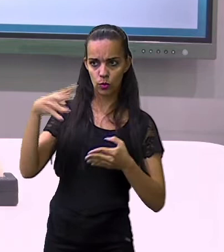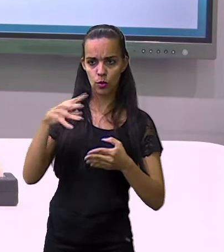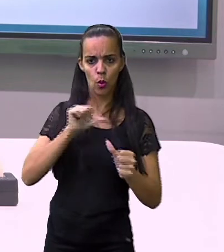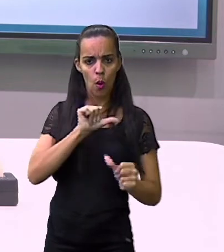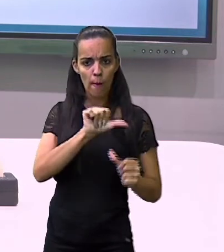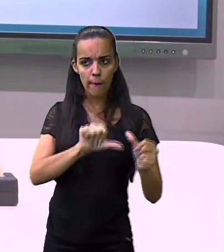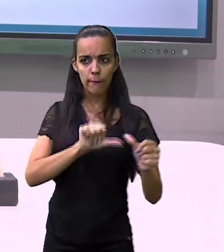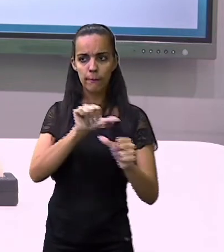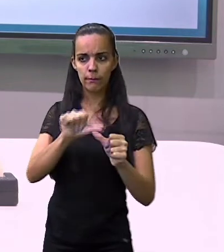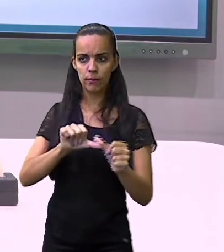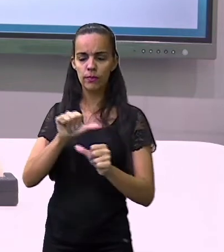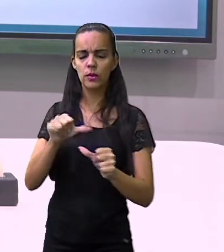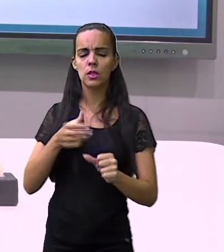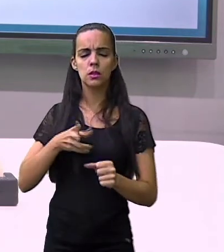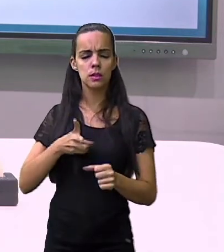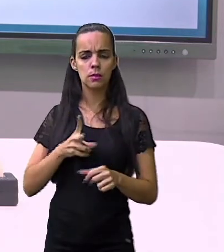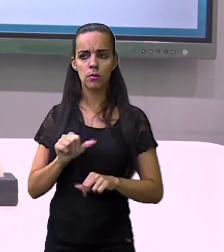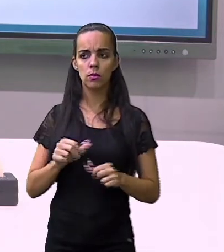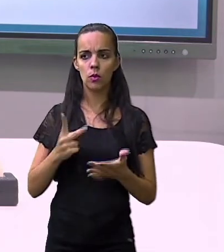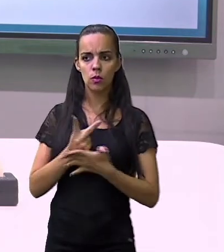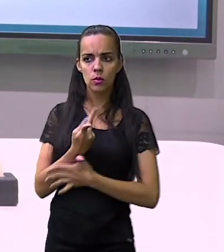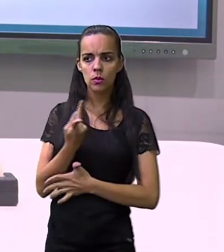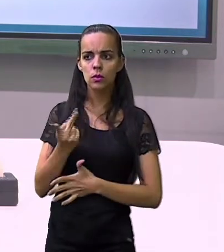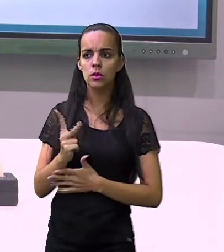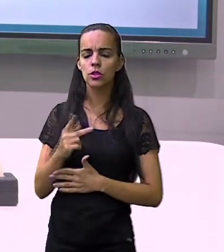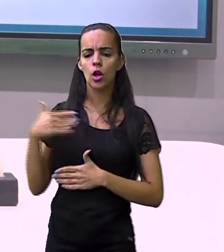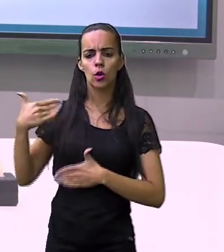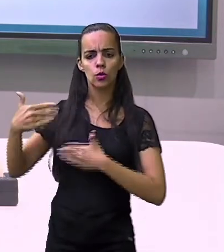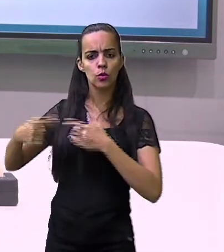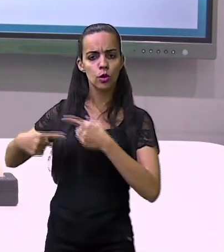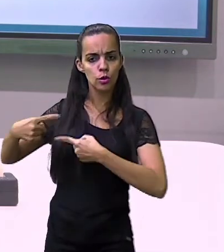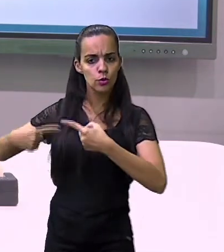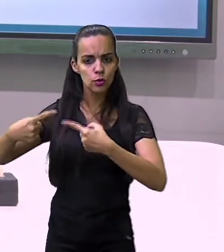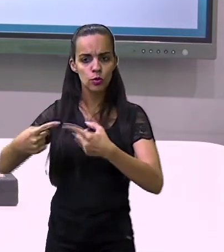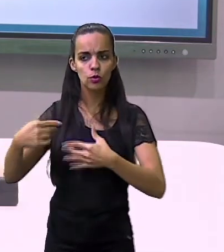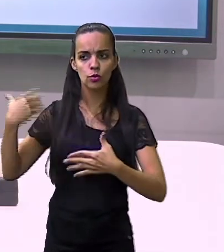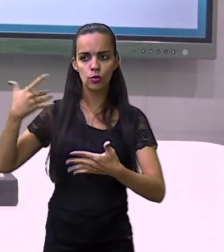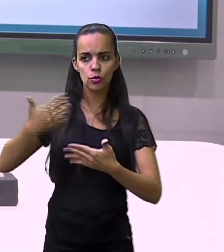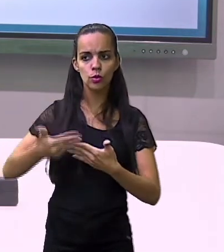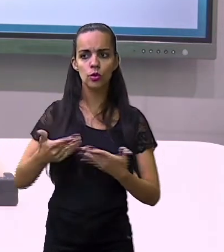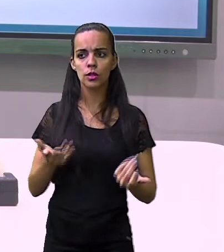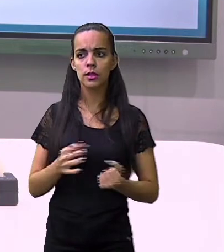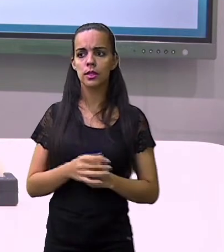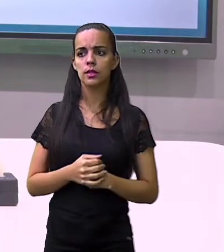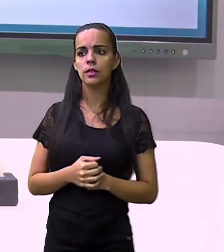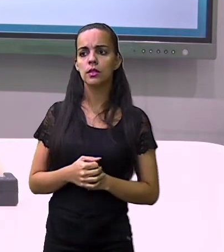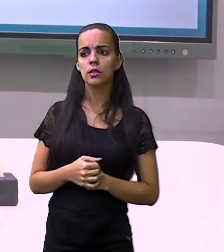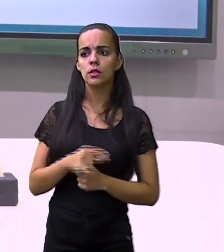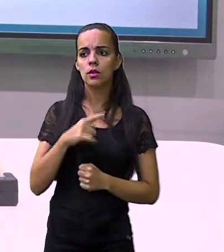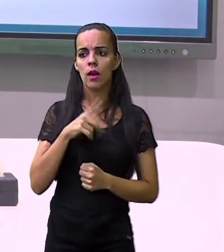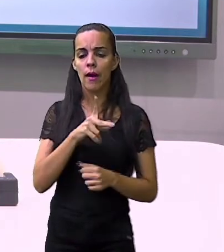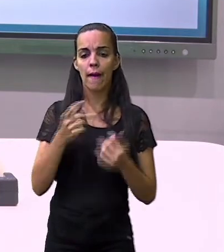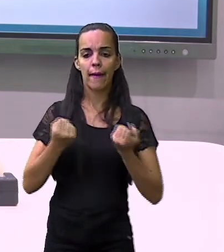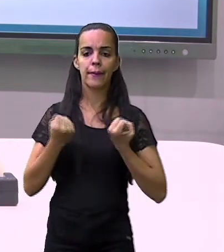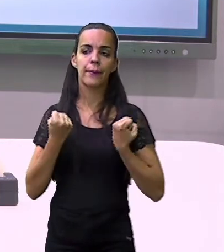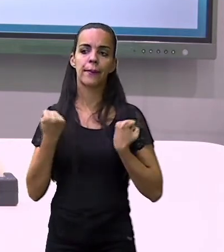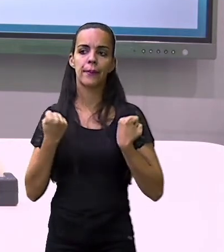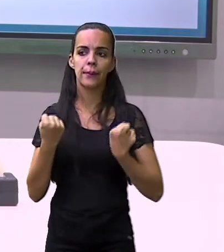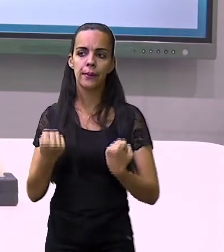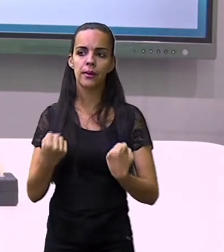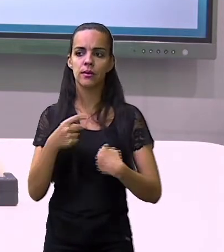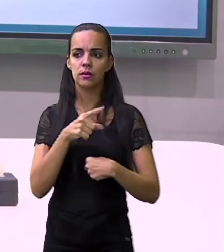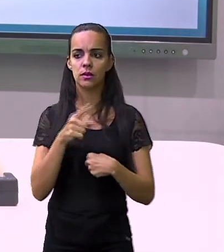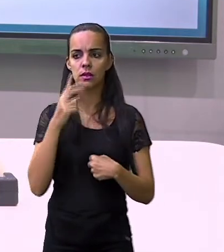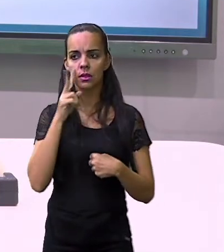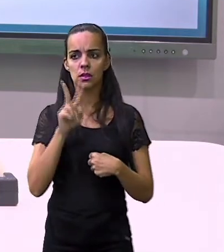né? Isso acontece no decorrer do nosso dia, quando nós colocamos, por exemplo, um veículo em vários locais, e